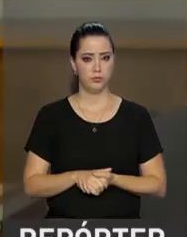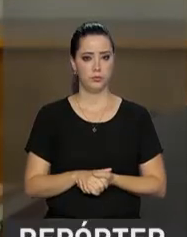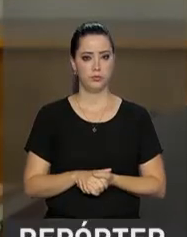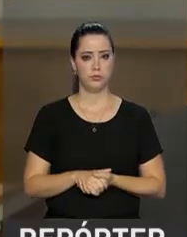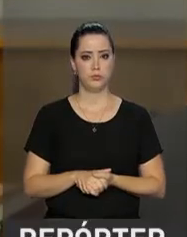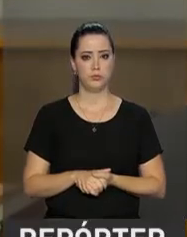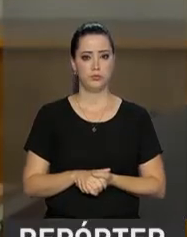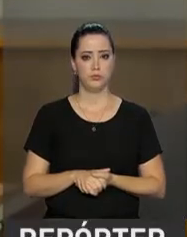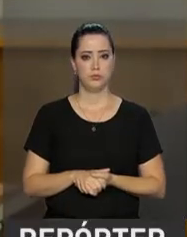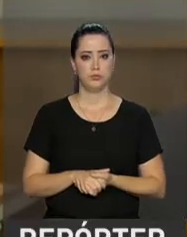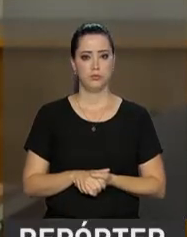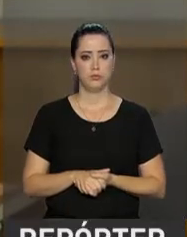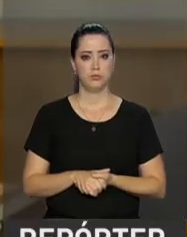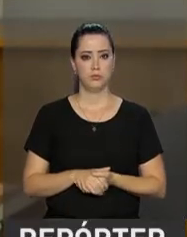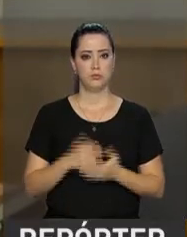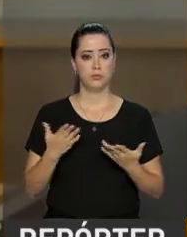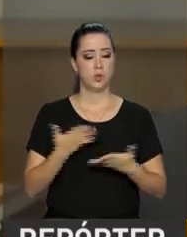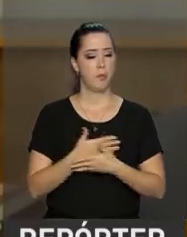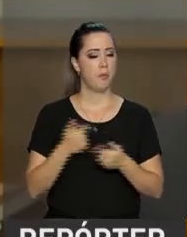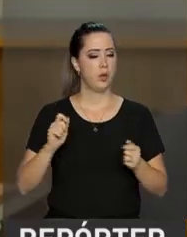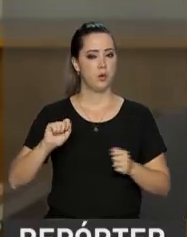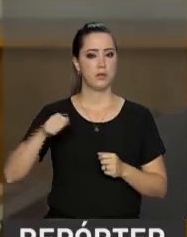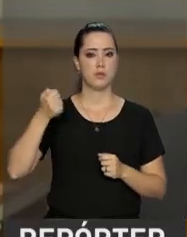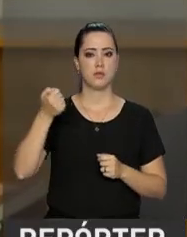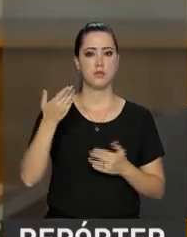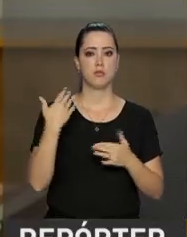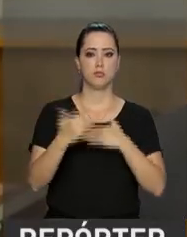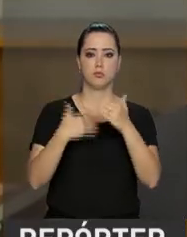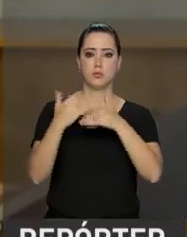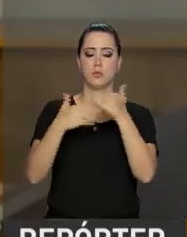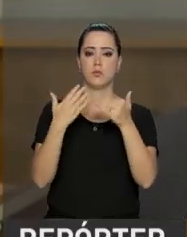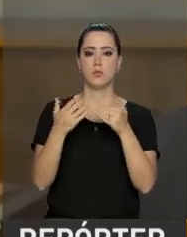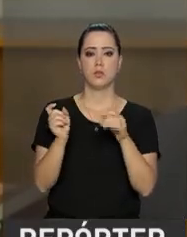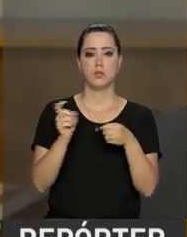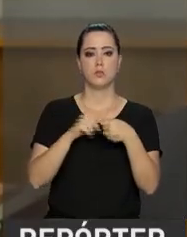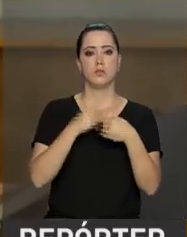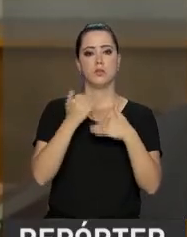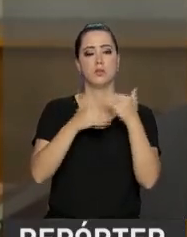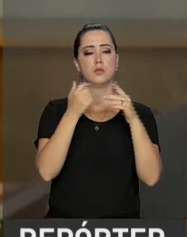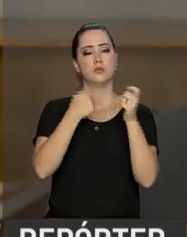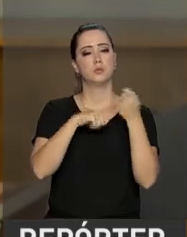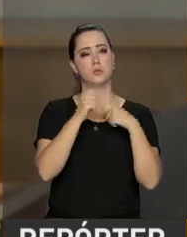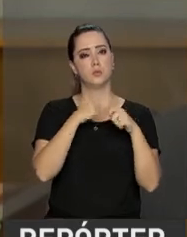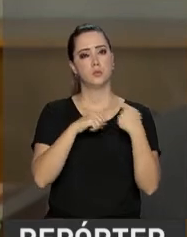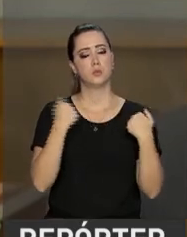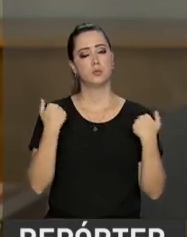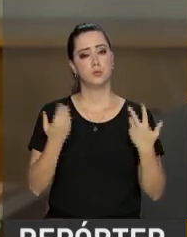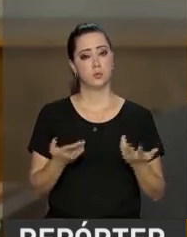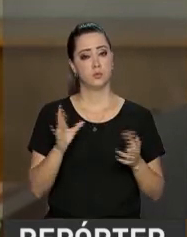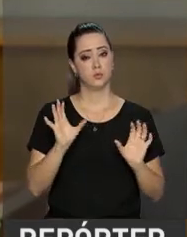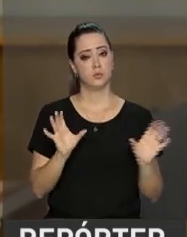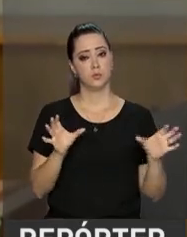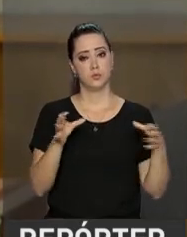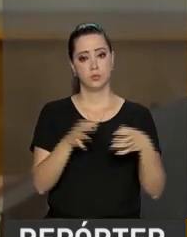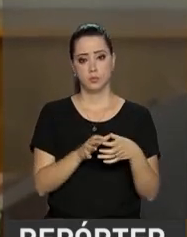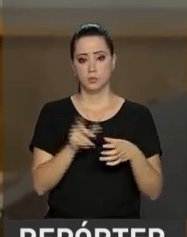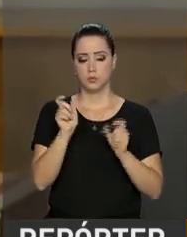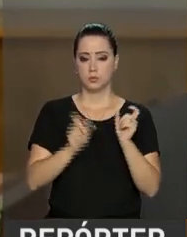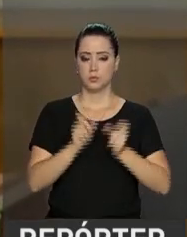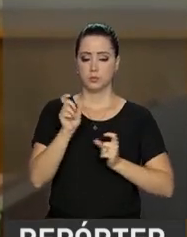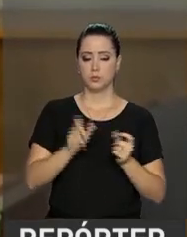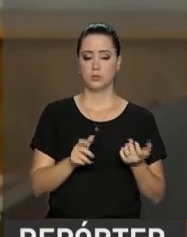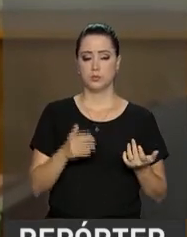da indústria automobilística é o melhor sinal, né, de reativação da economia. É um setor em que o